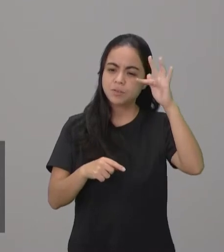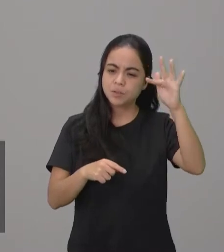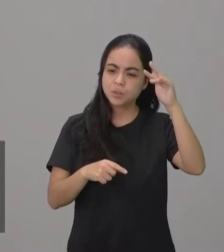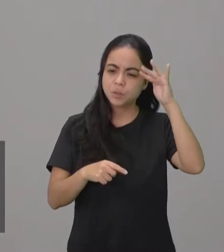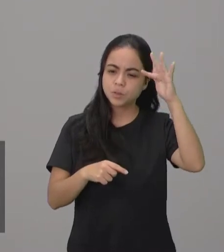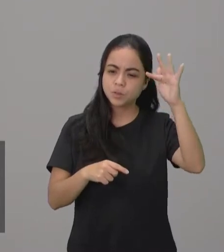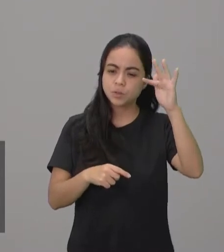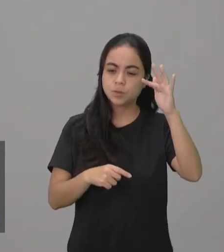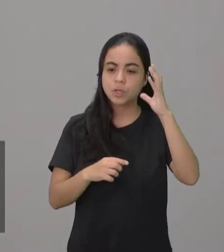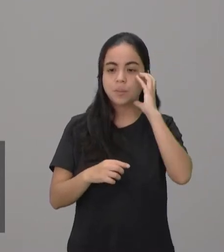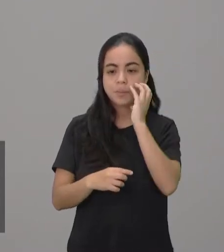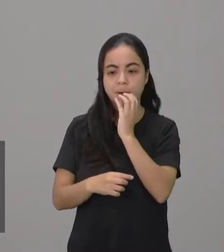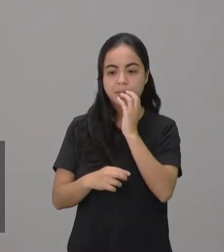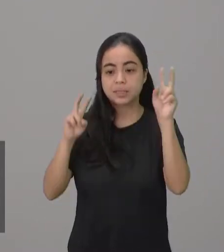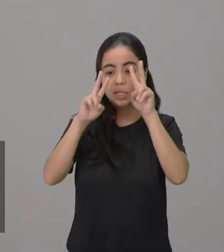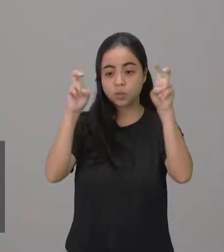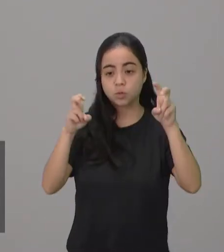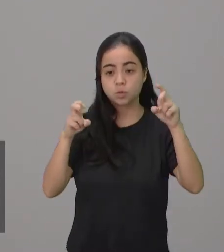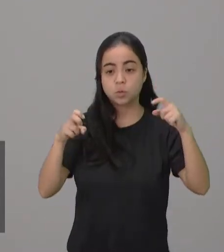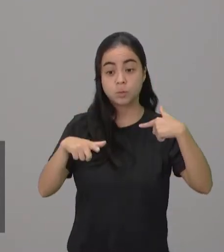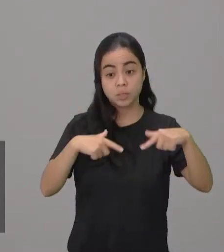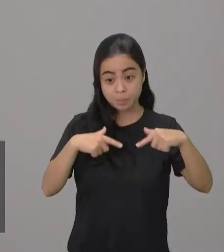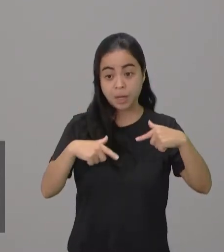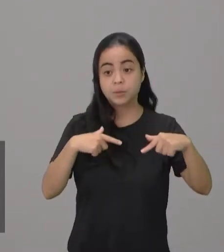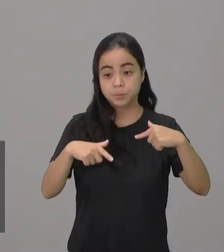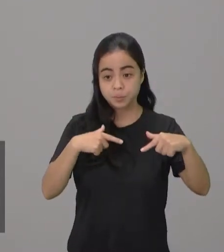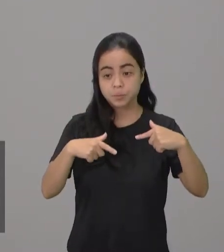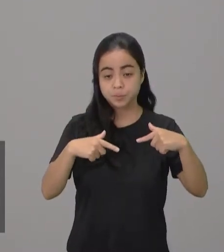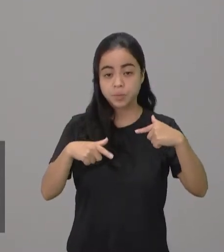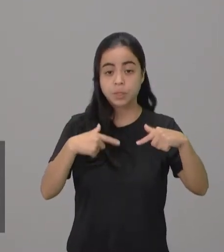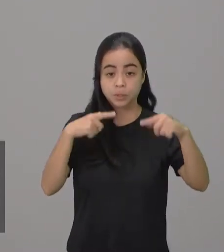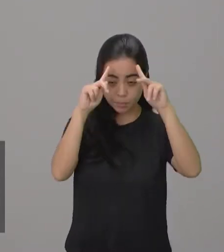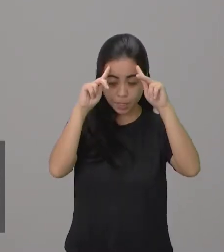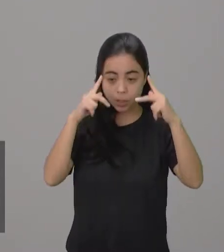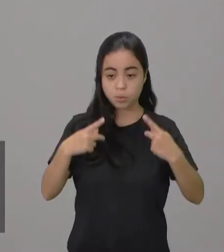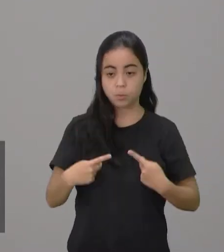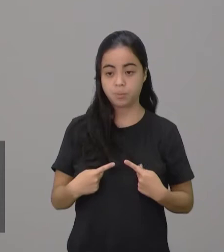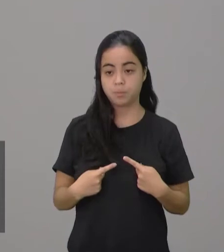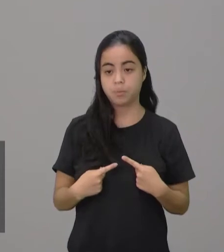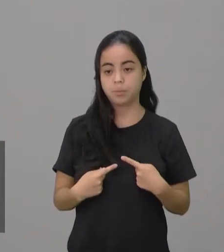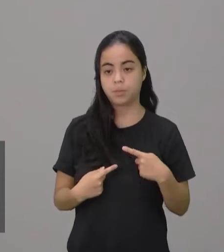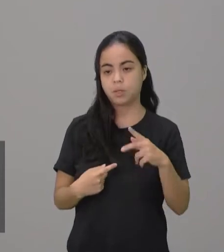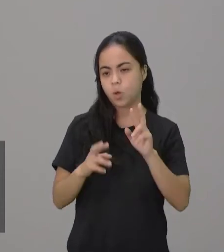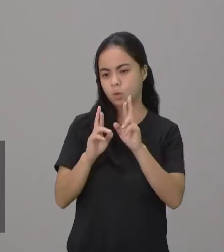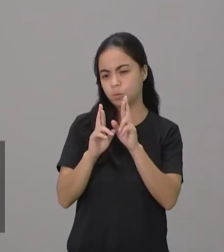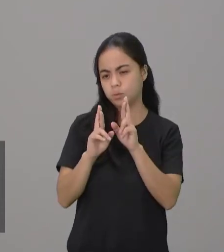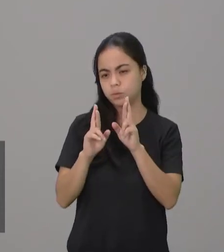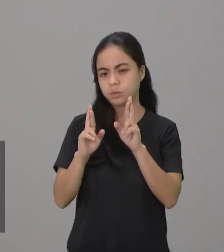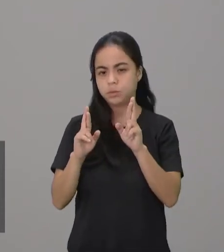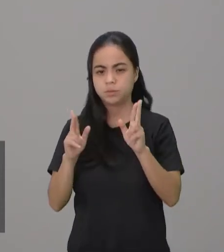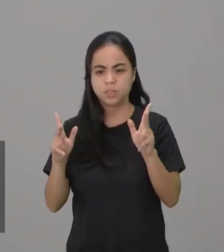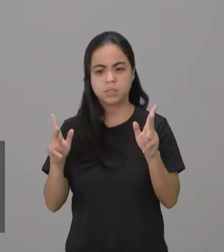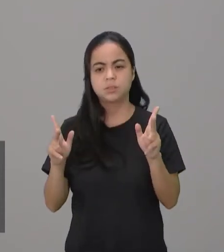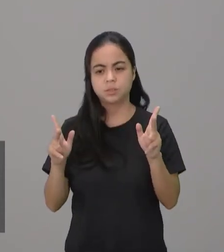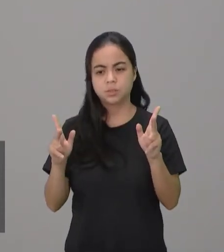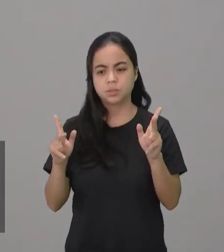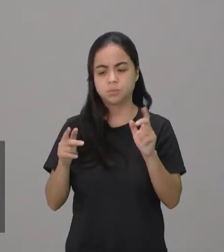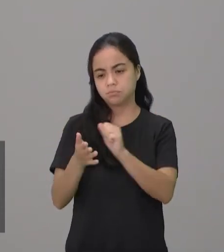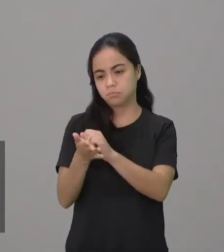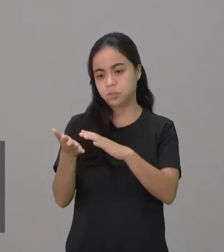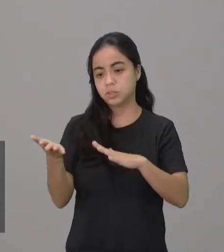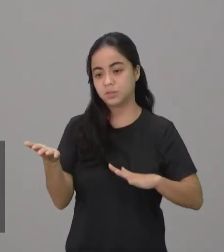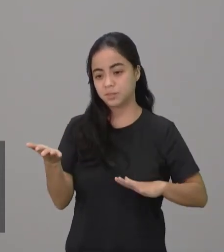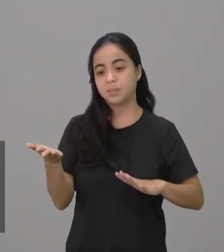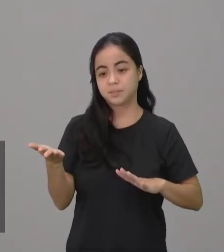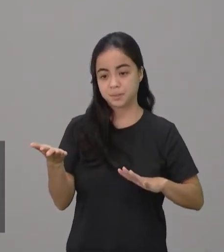no trabalho, né, a filosofia do trabalho, e o trabalho humano, ele tem um caráter diferente de outras